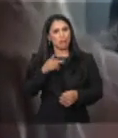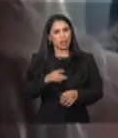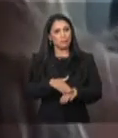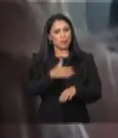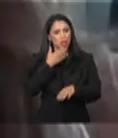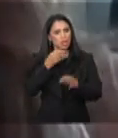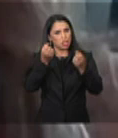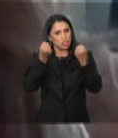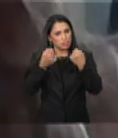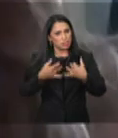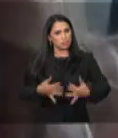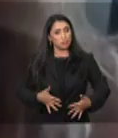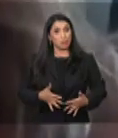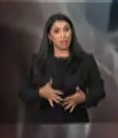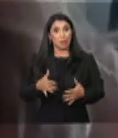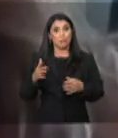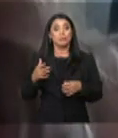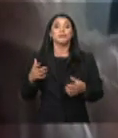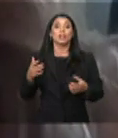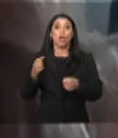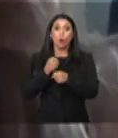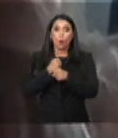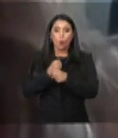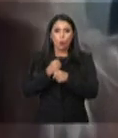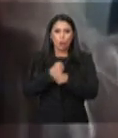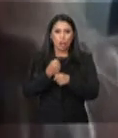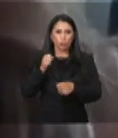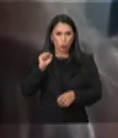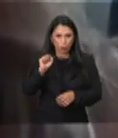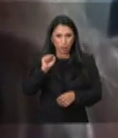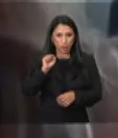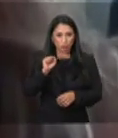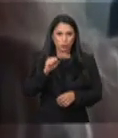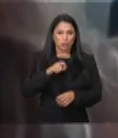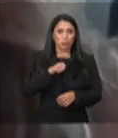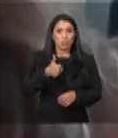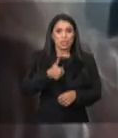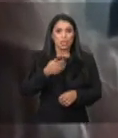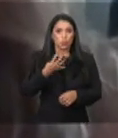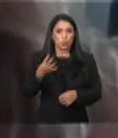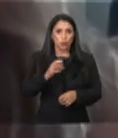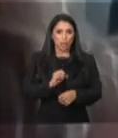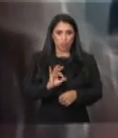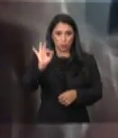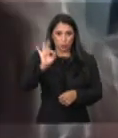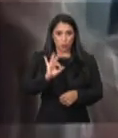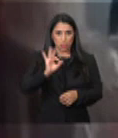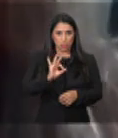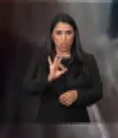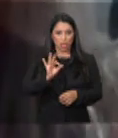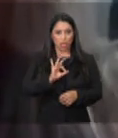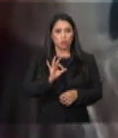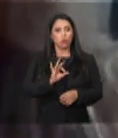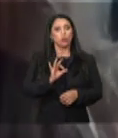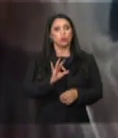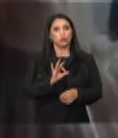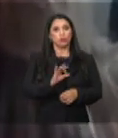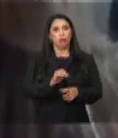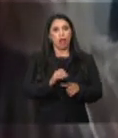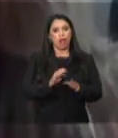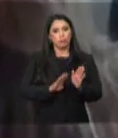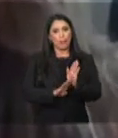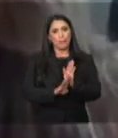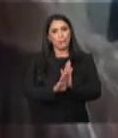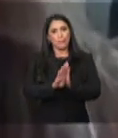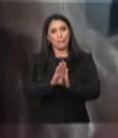disso em 8 anos assistimos o aumento de 140% de pessoas em situação de rua e olha que os nossos